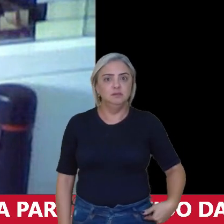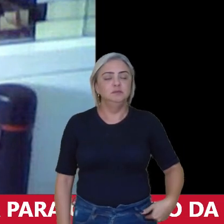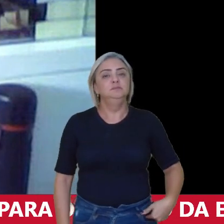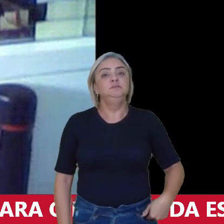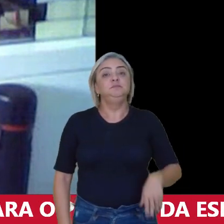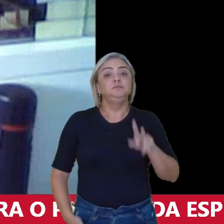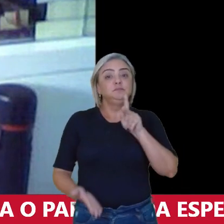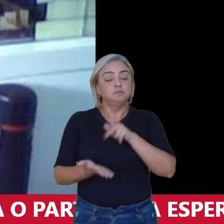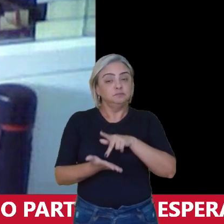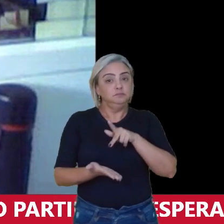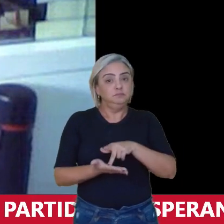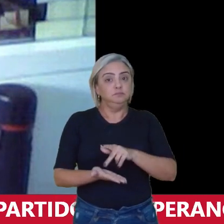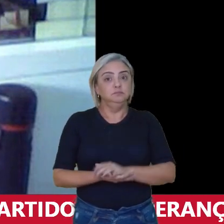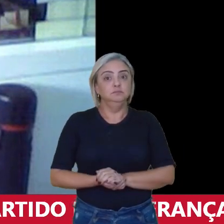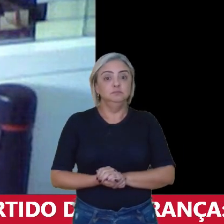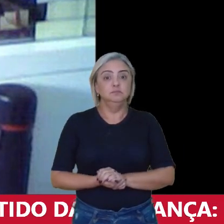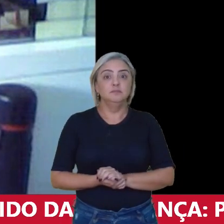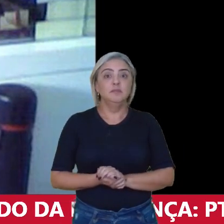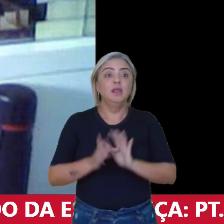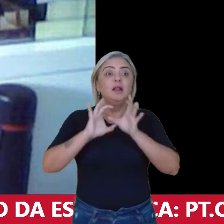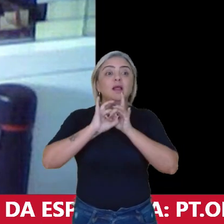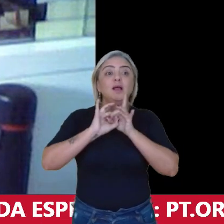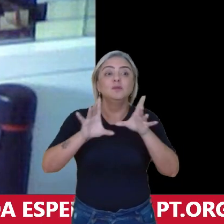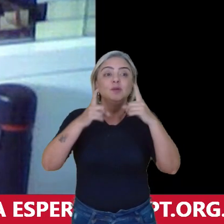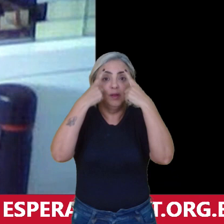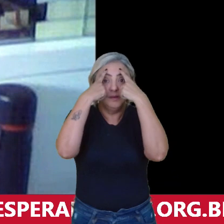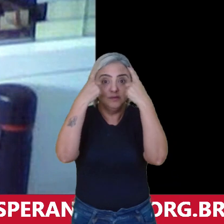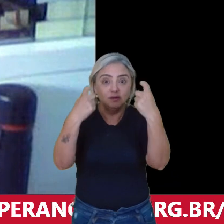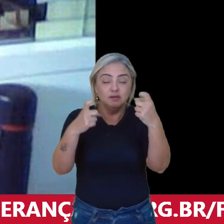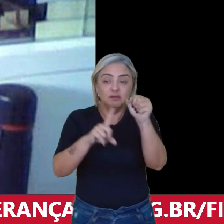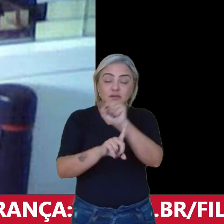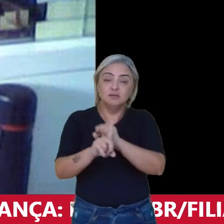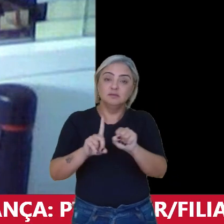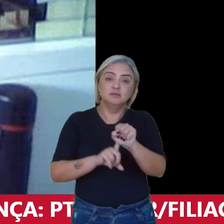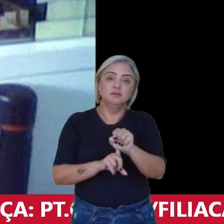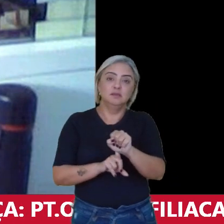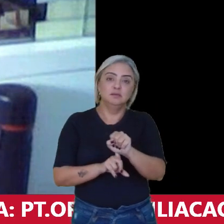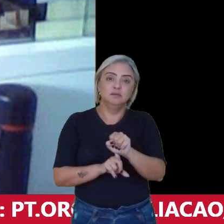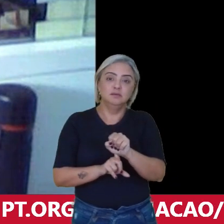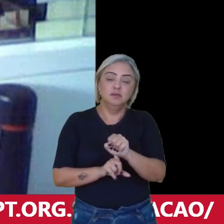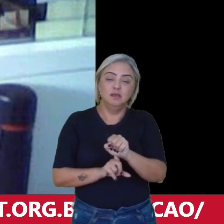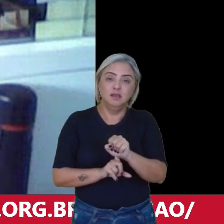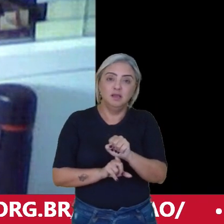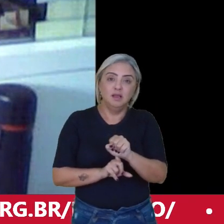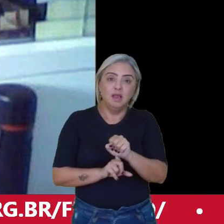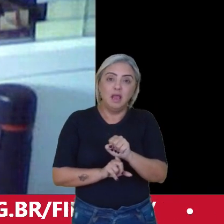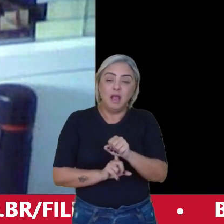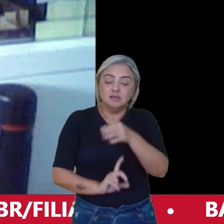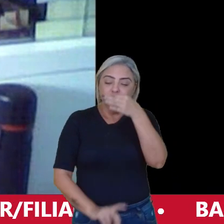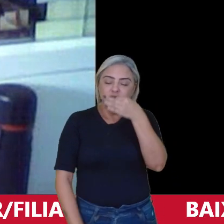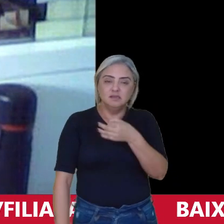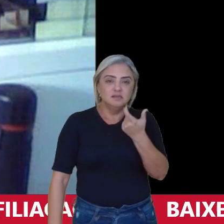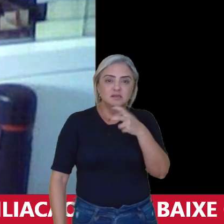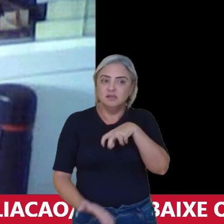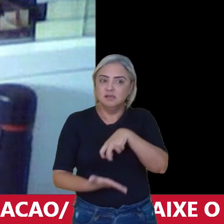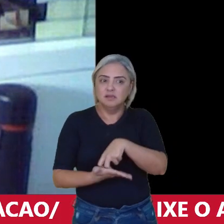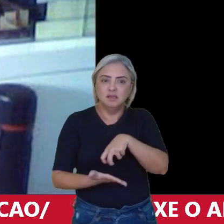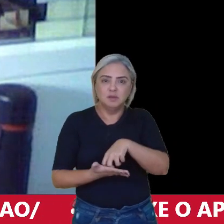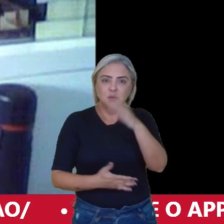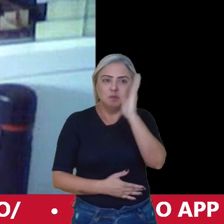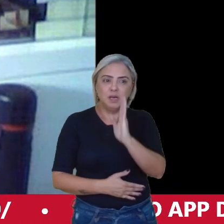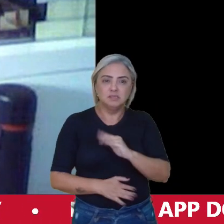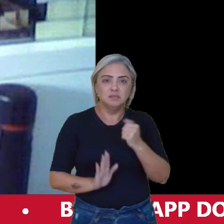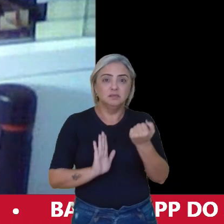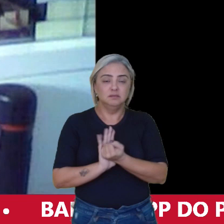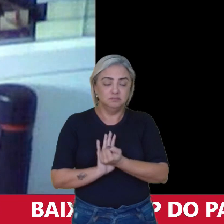ela, na verdade, autoriza a violência na sociedade. A impunidade no Brasil tem sido uma